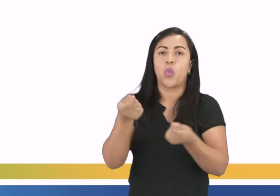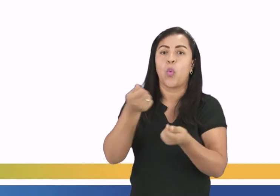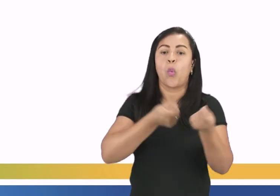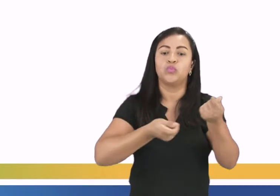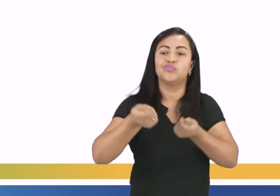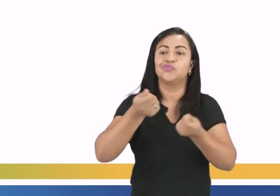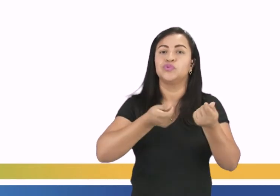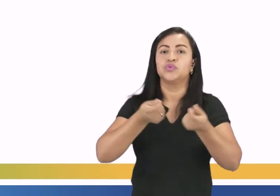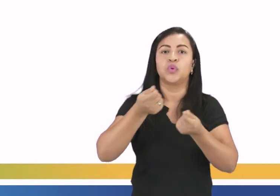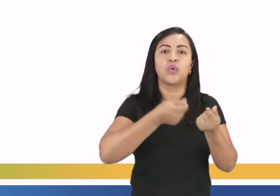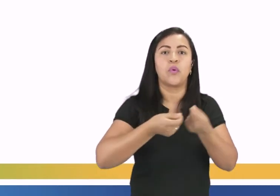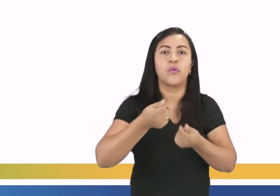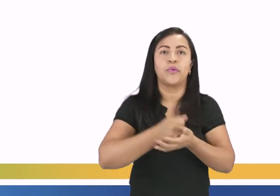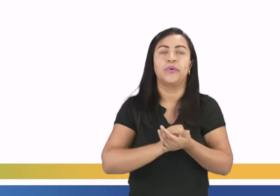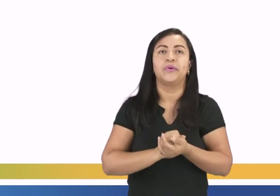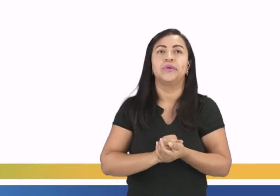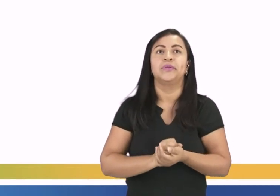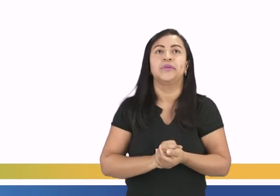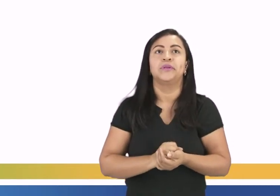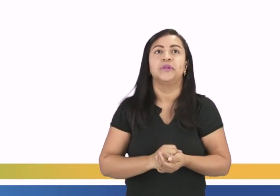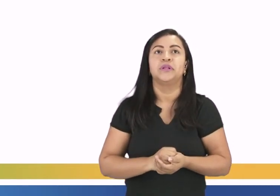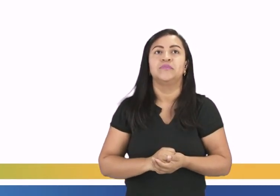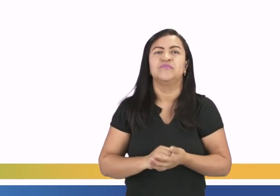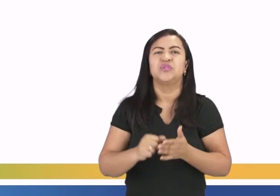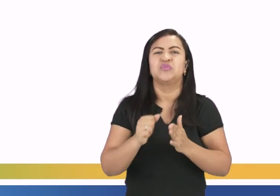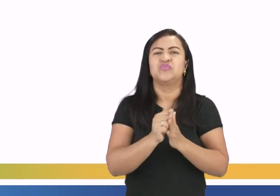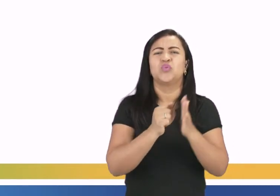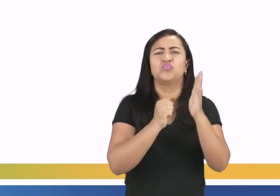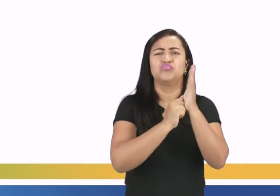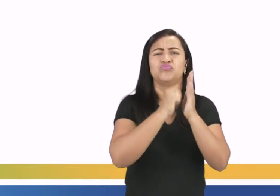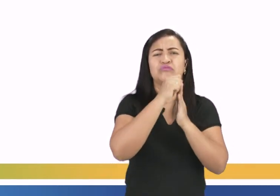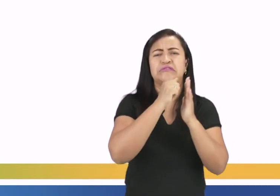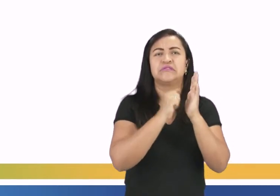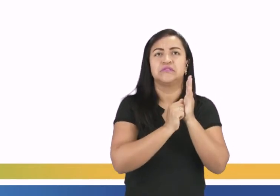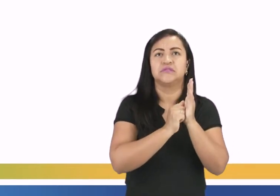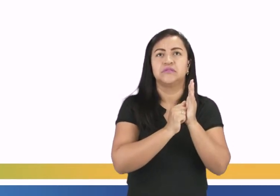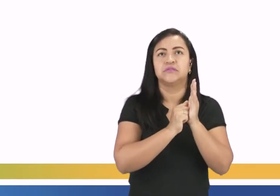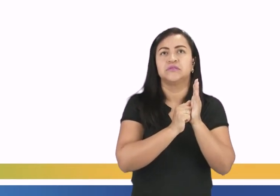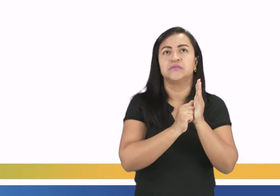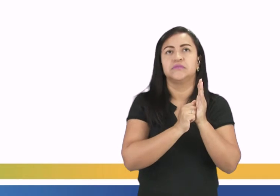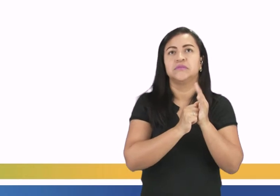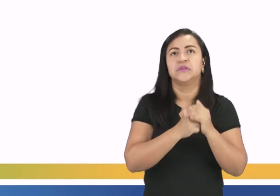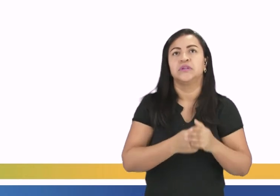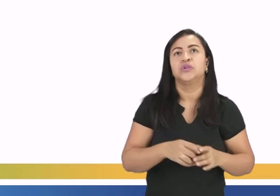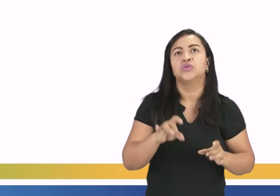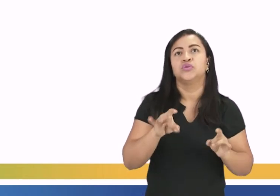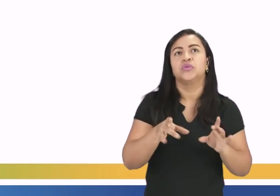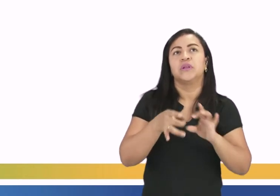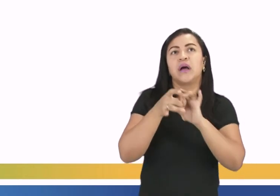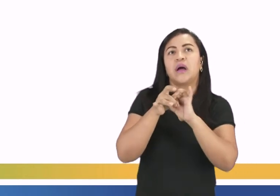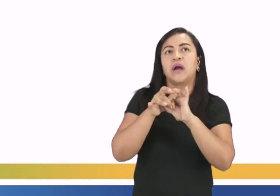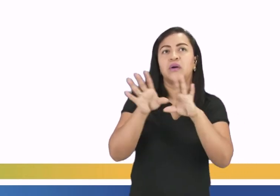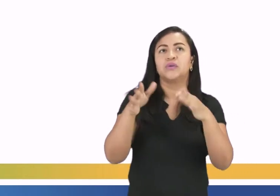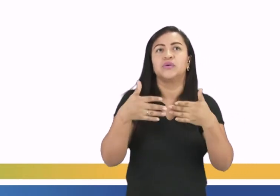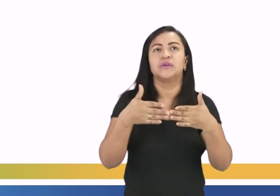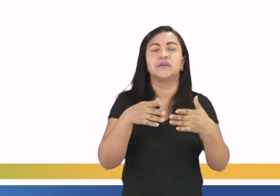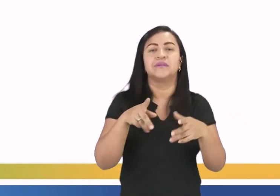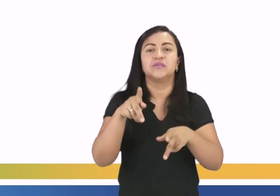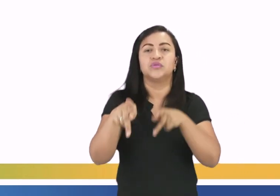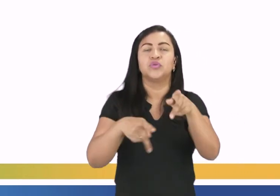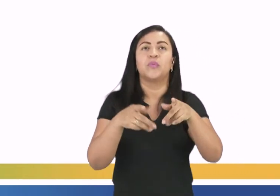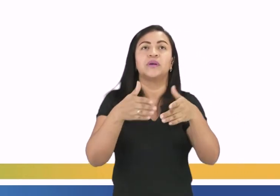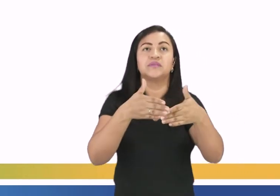só desenvolveram a soberania da área aos panamenhos em 1999. A